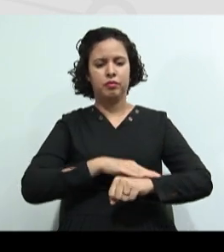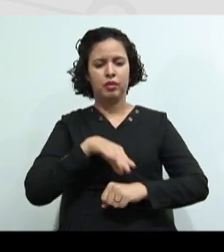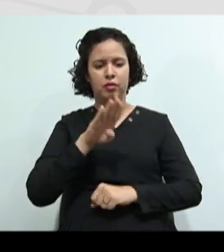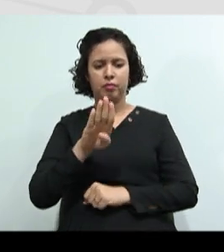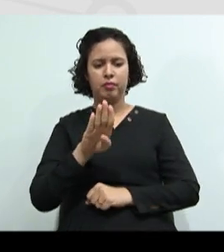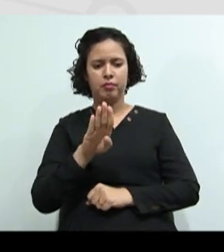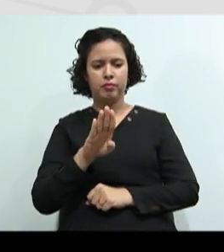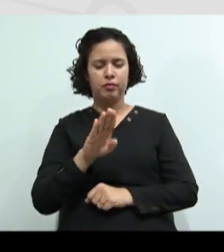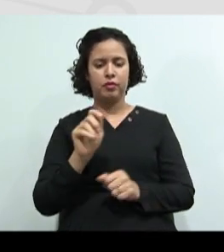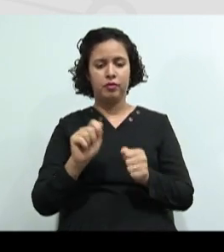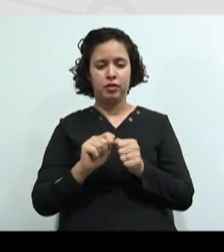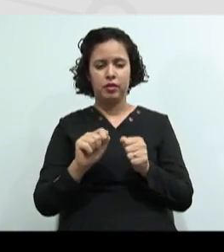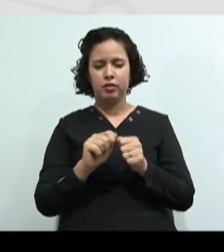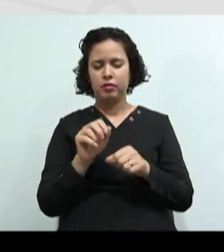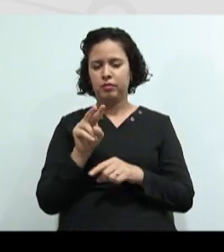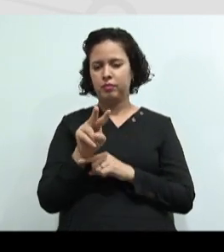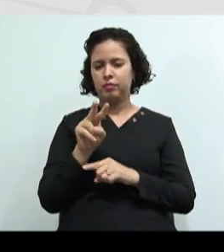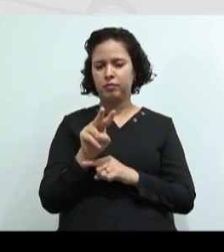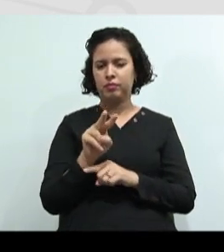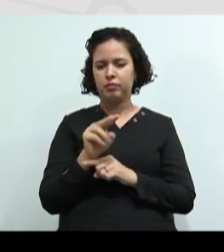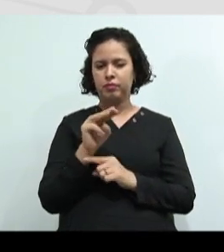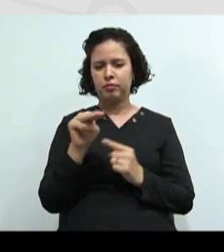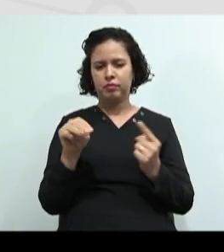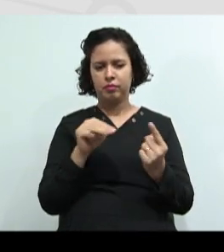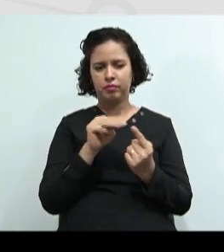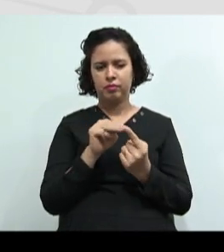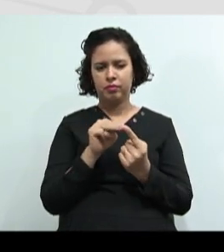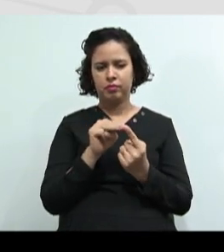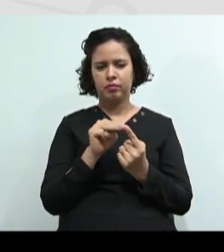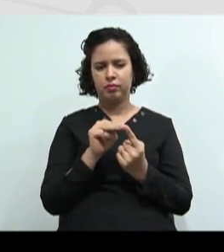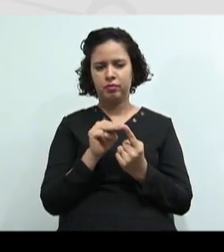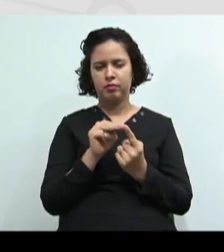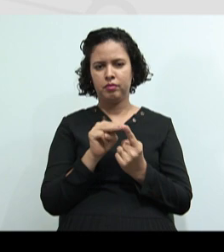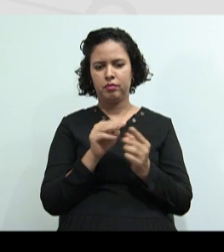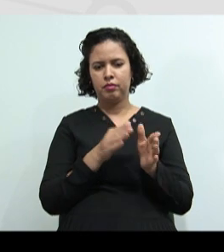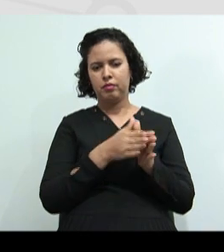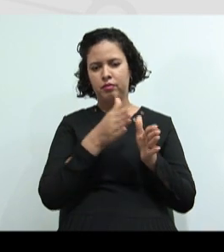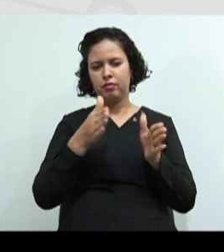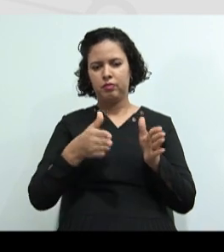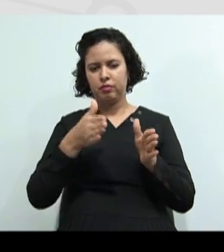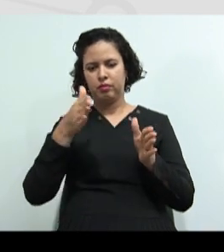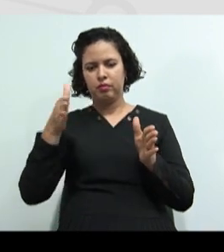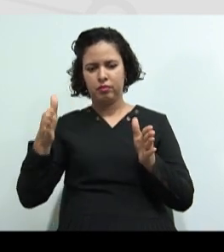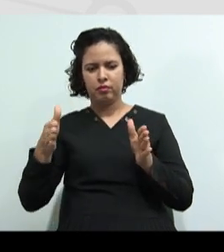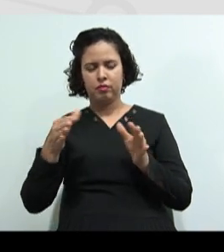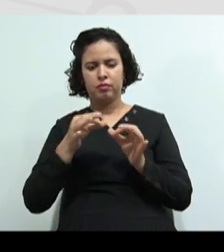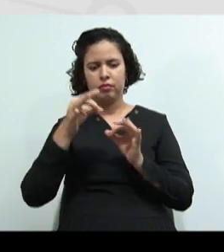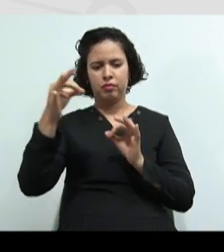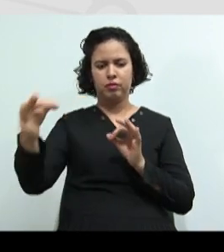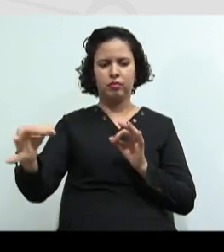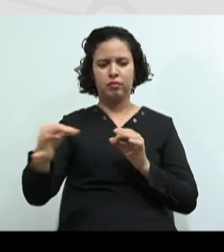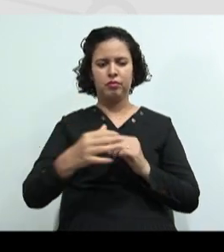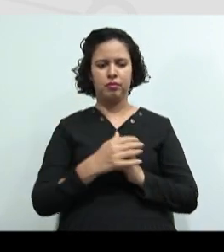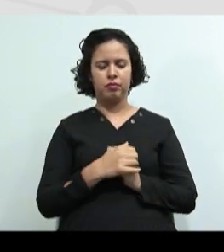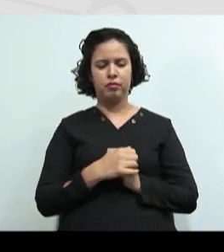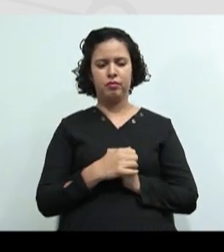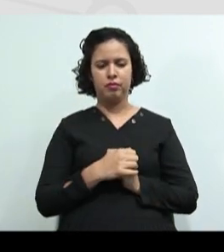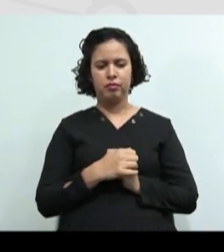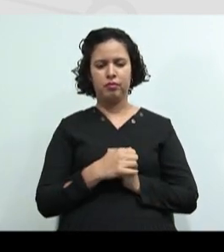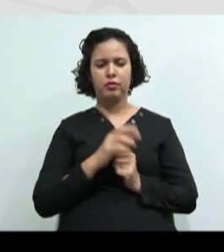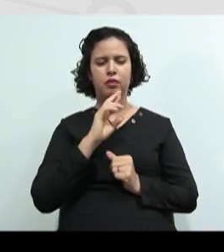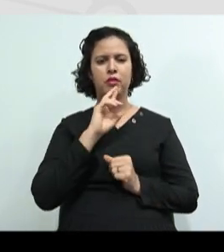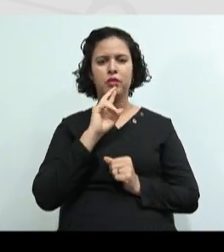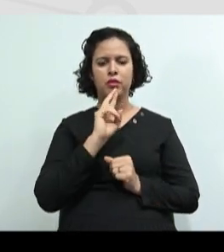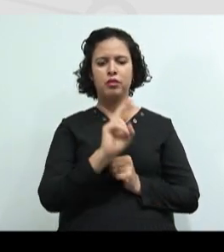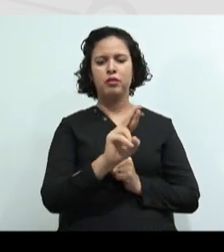B, realizar o acompanhamento das metas previstas por meio de um plano de curto, médio ou longo prazo. Letra C, definir e acompanhar os